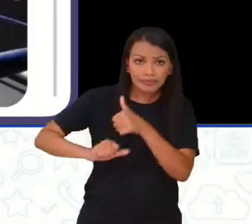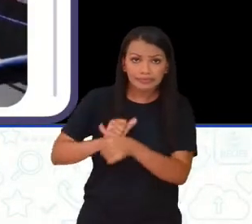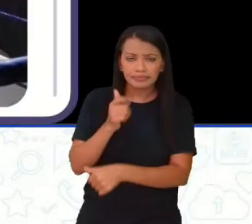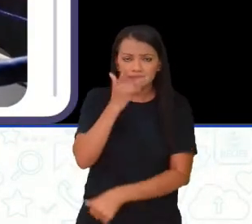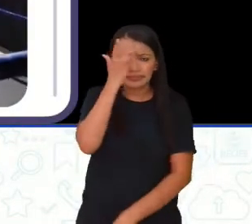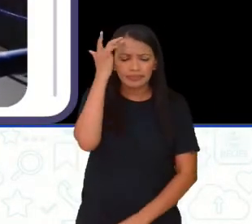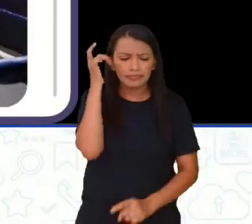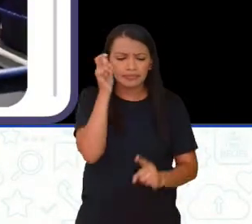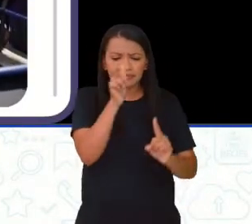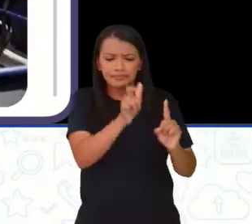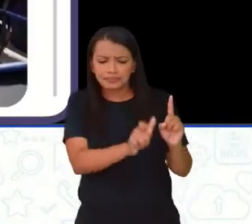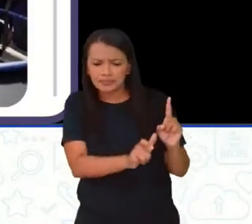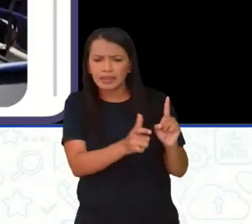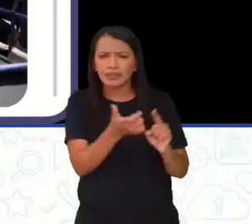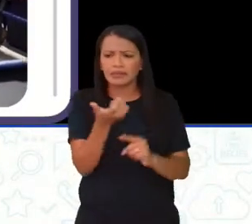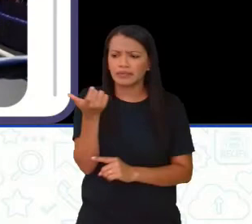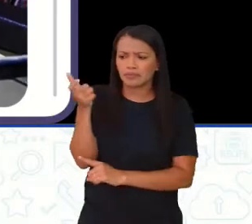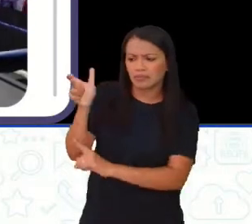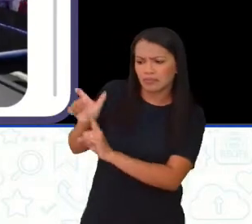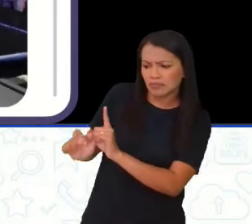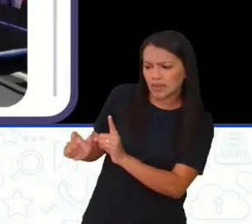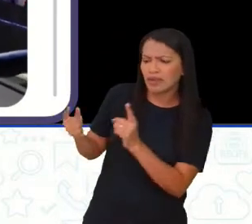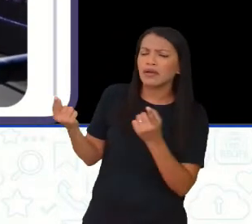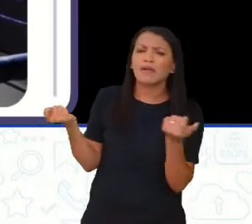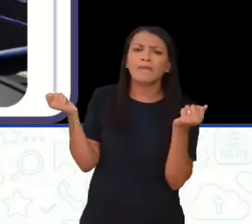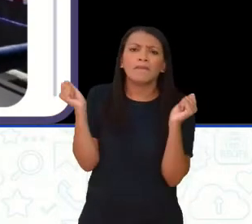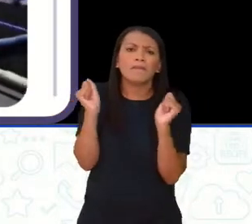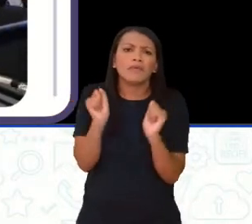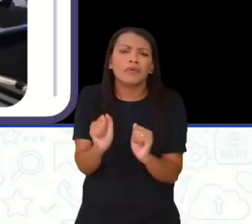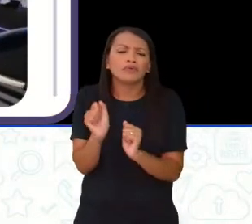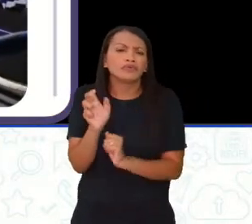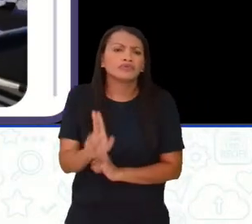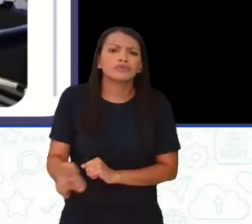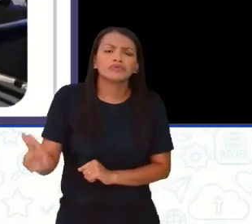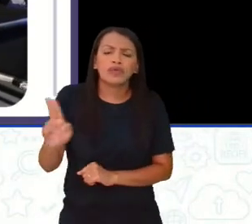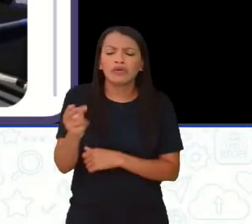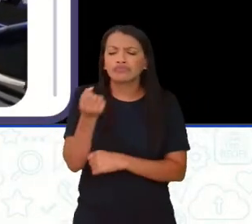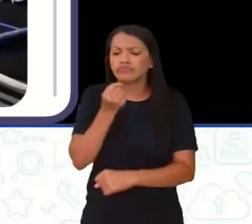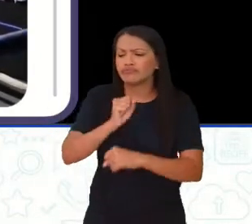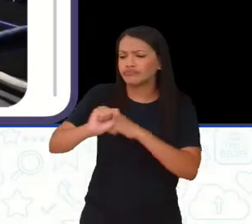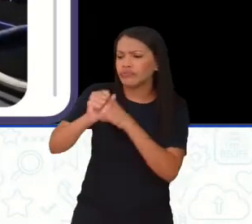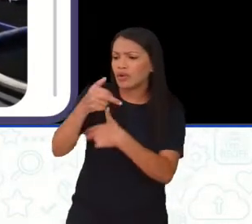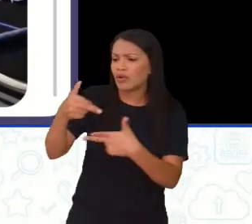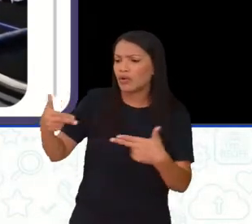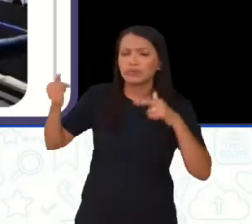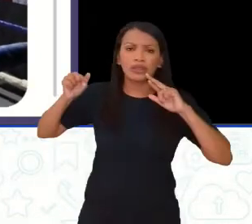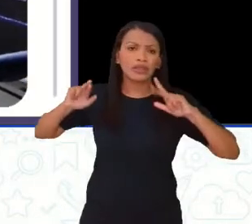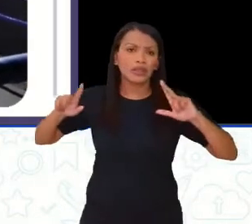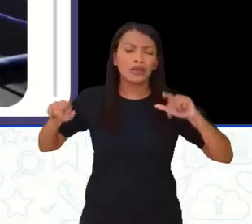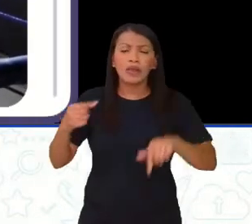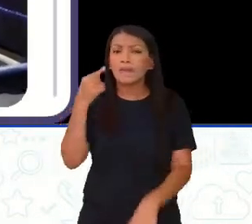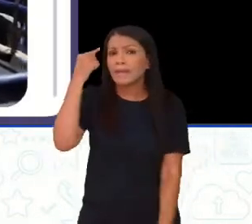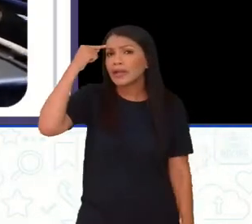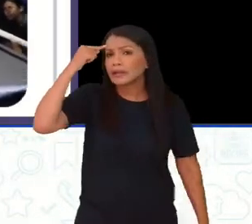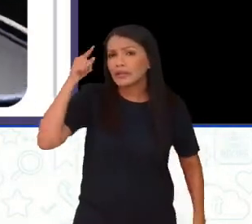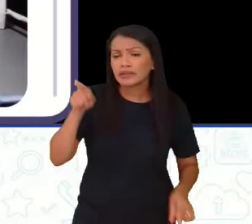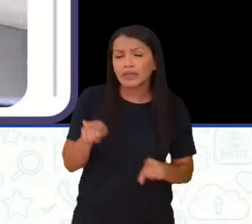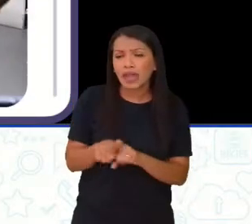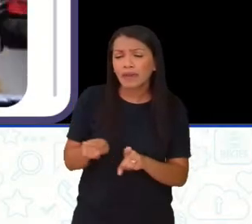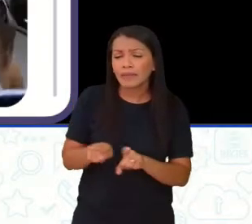adversário ou adversária pode utilizar golpes diferentes, pode ter pensado, pode ter montado uma